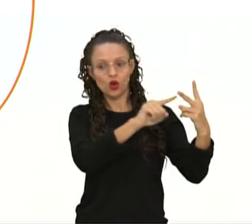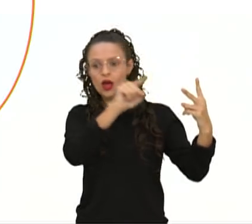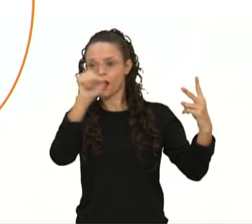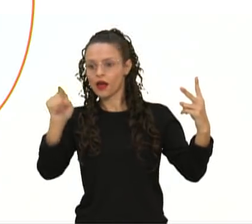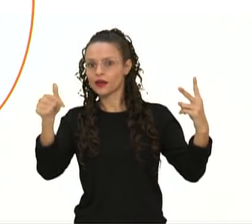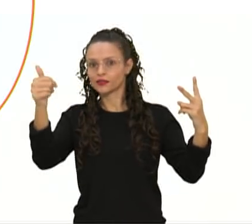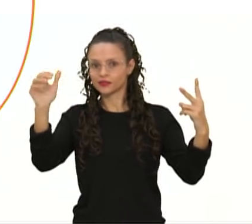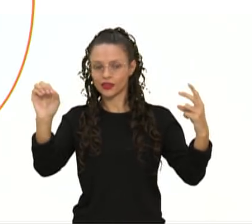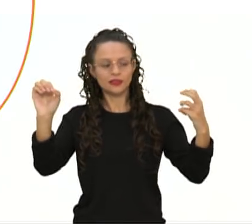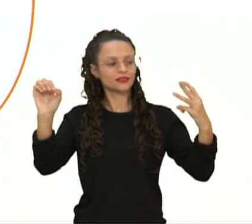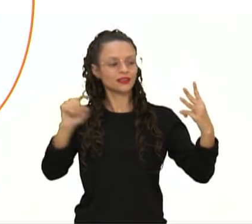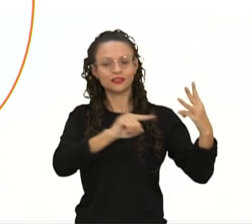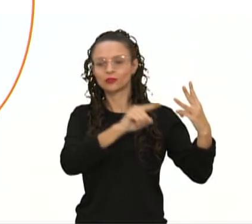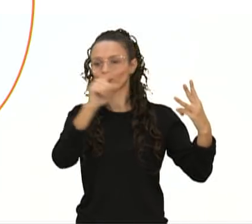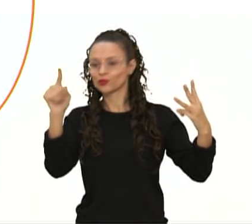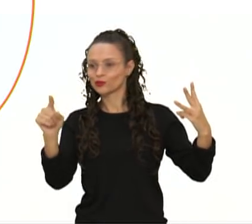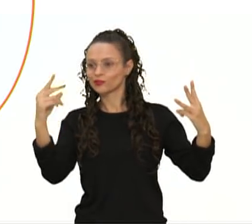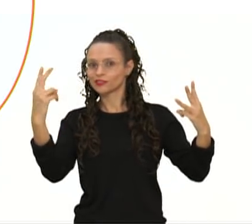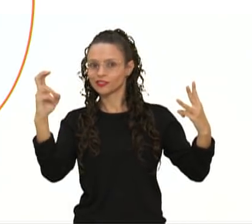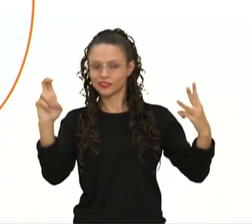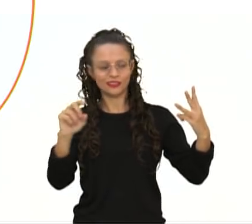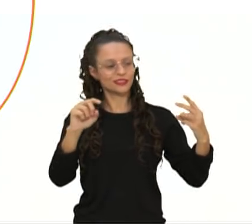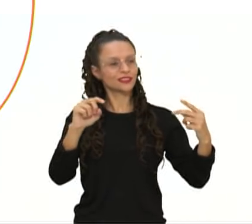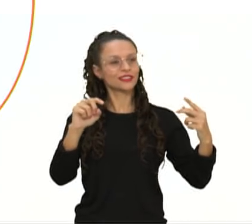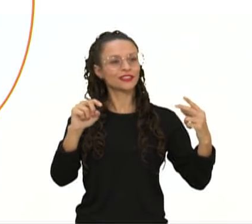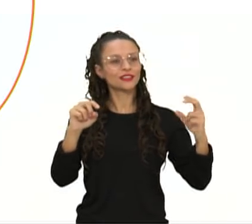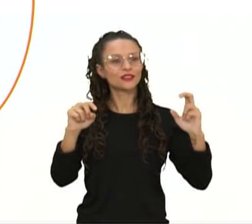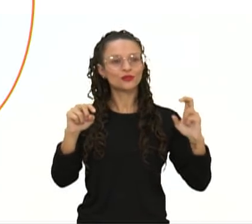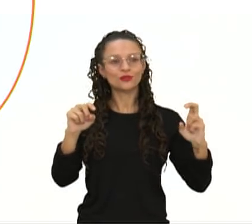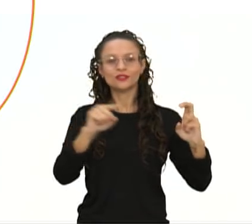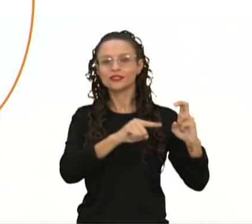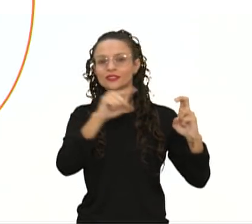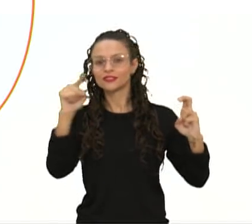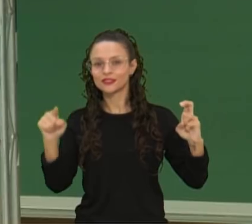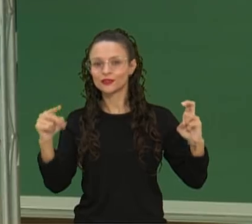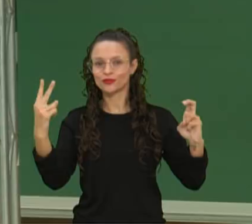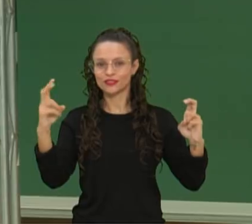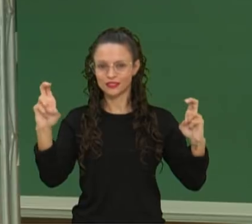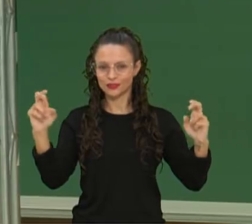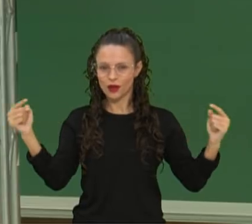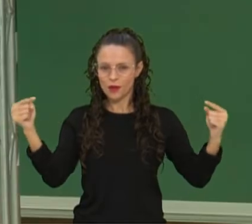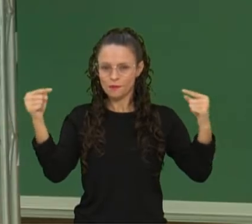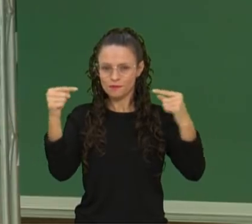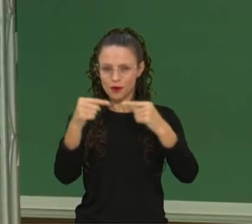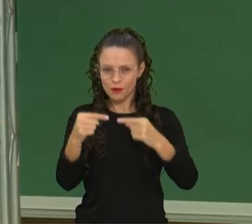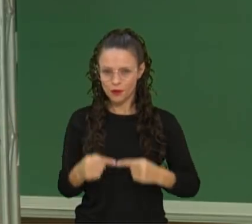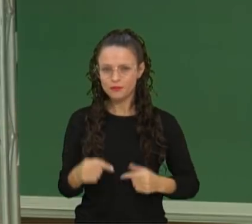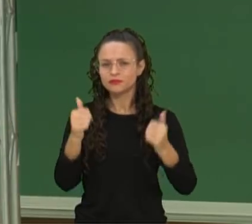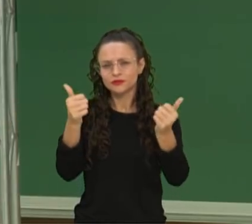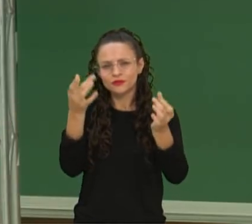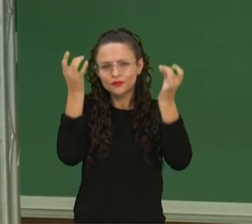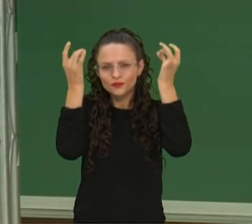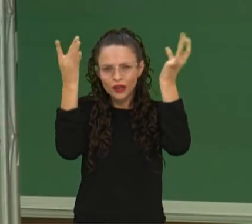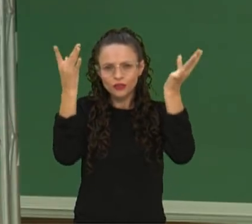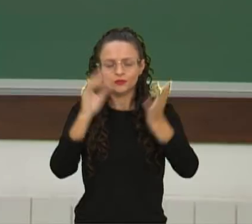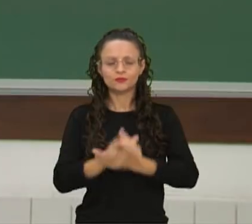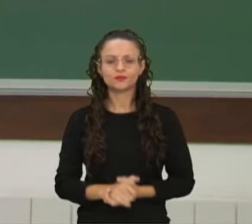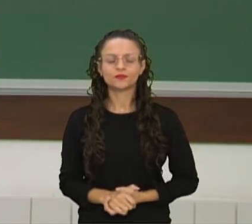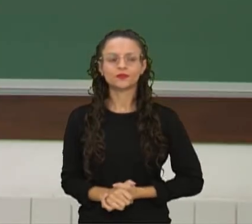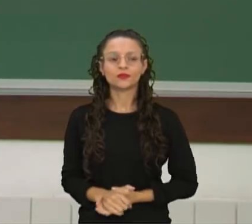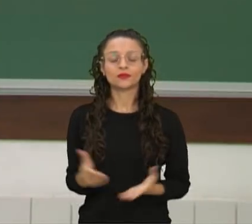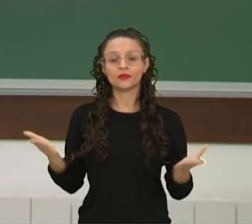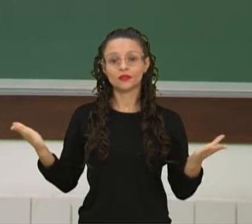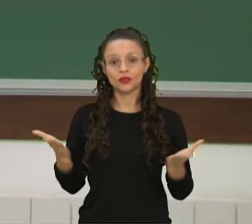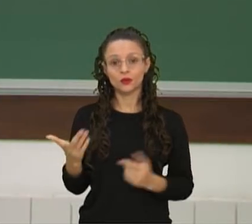10. Do 3 para o 15, do 4 para o 20 e do 5 para o 25. Beleza? Facinho o problema, né? E agora a gente vai ver aqui